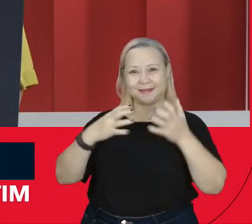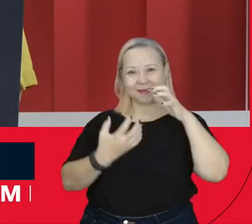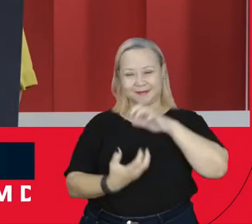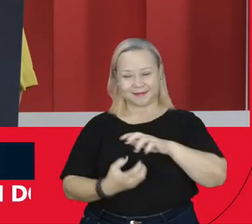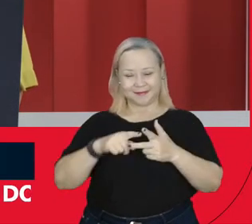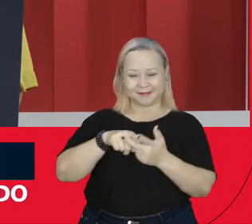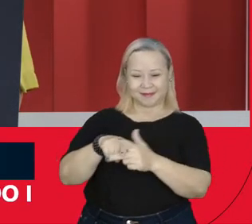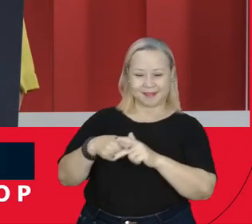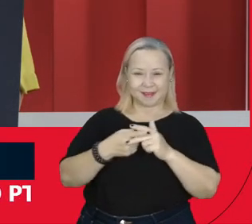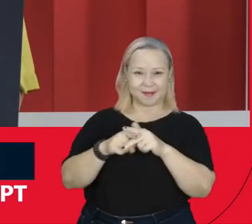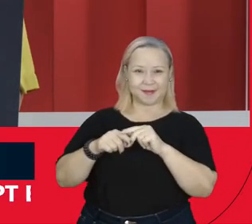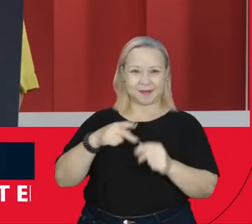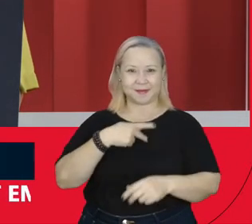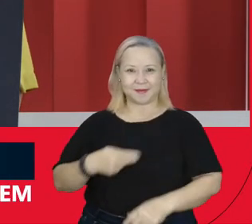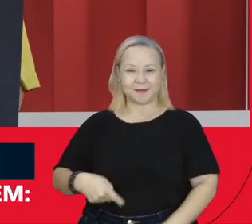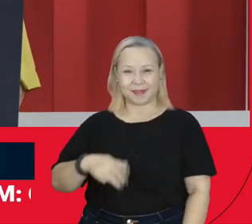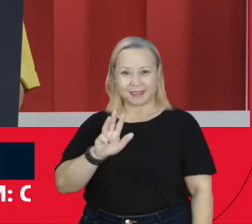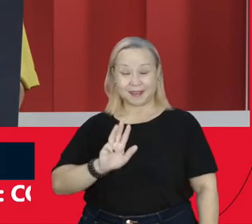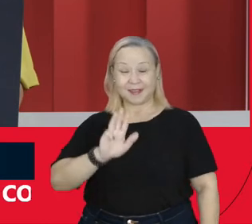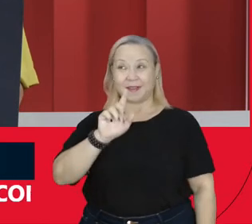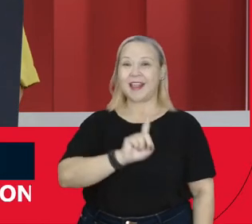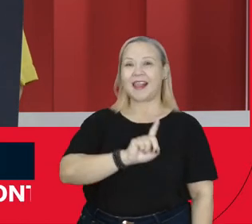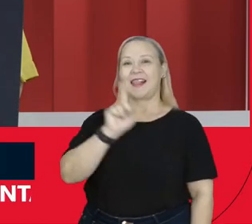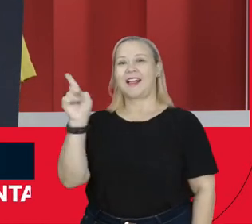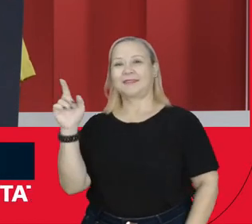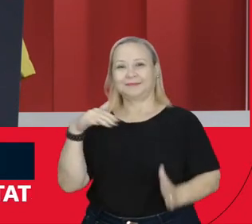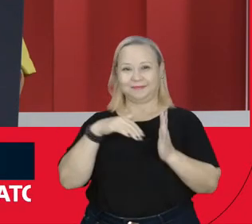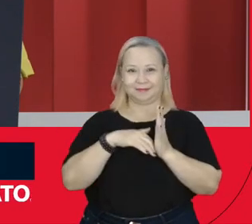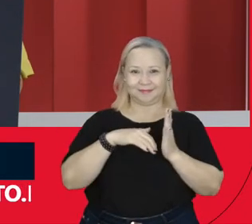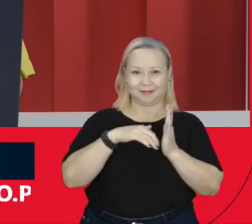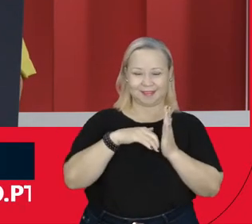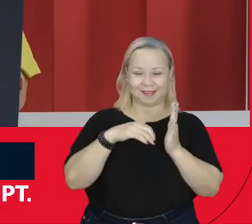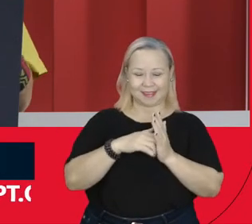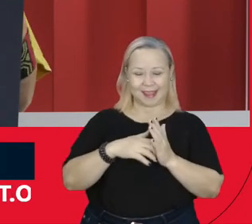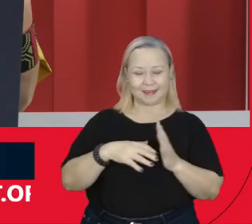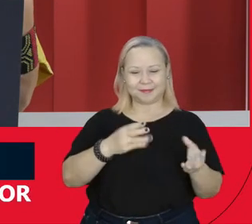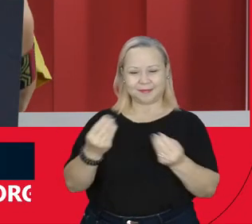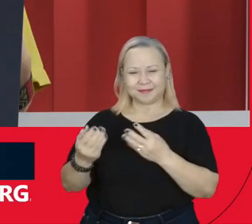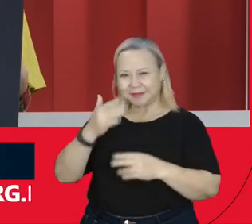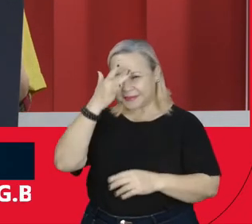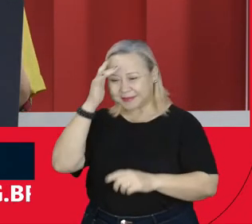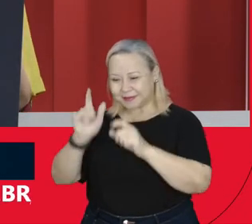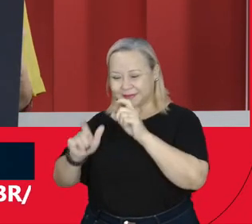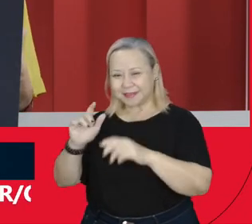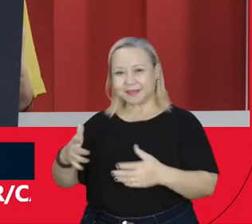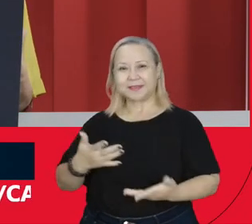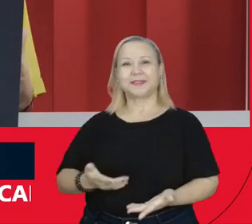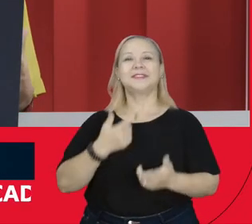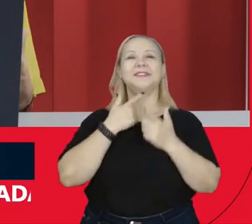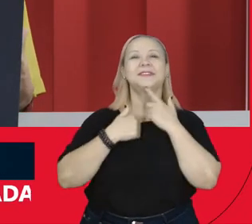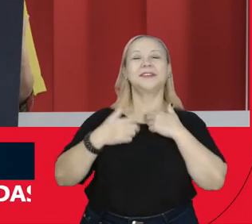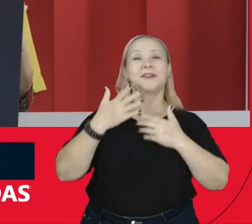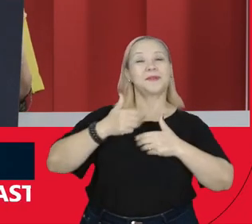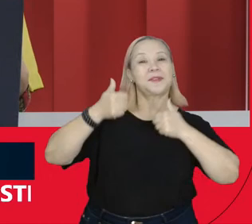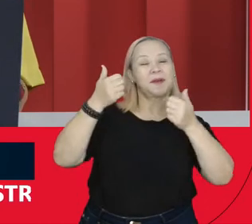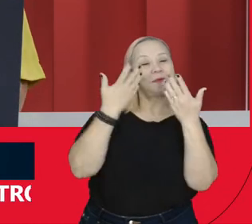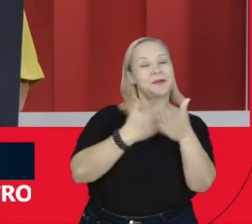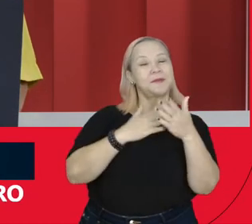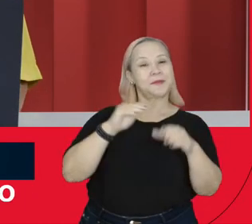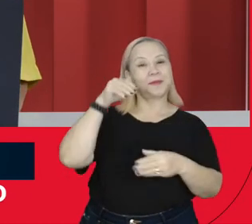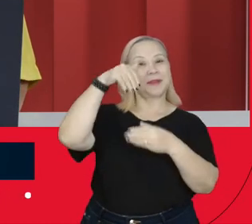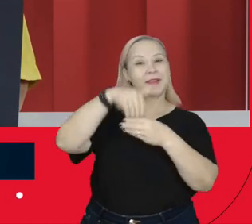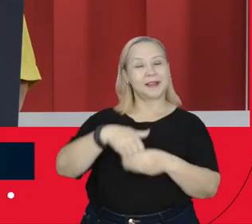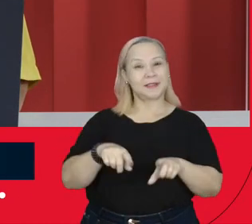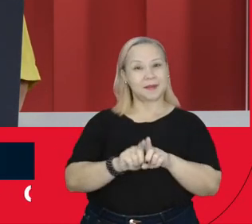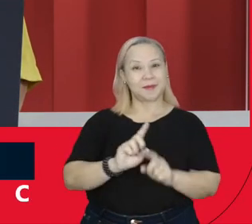presidente Lula lá no Senado. Muita gente aqui dando, desejando melhoras. Te parabenizando pela eleição também